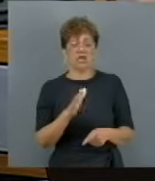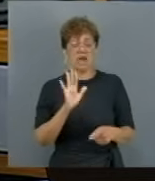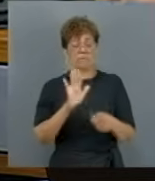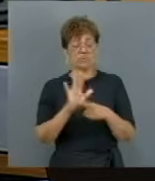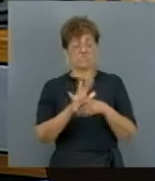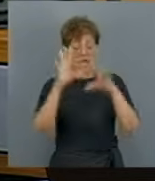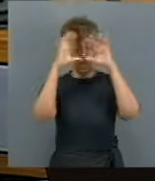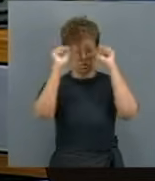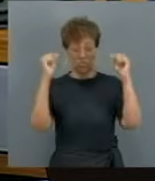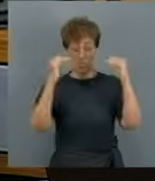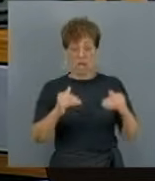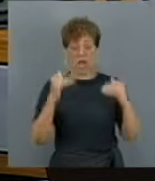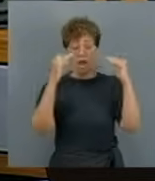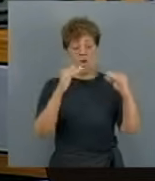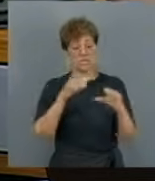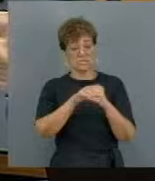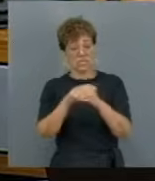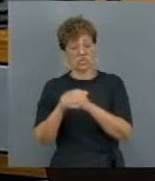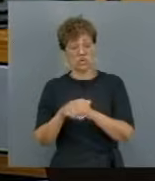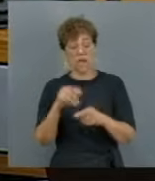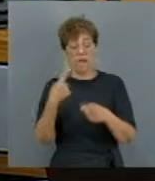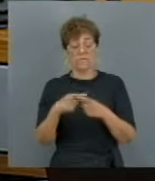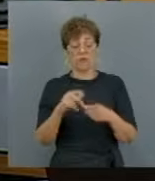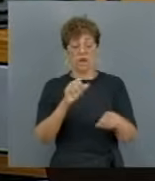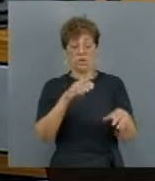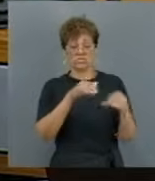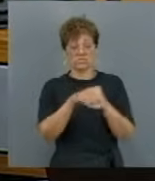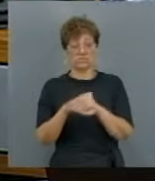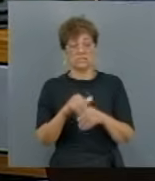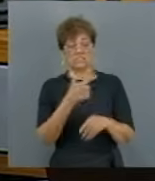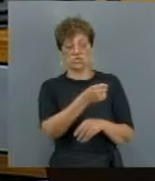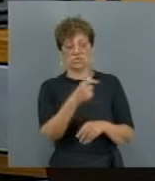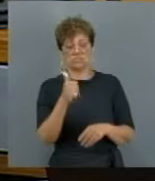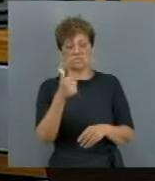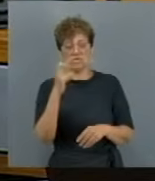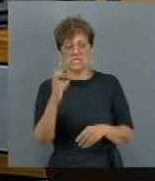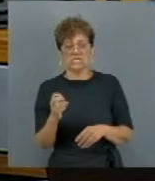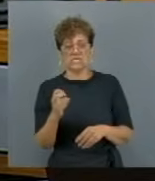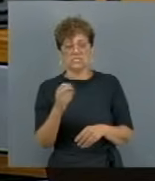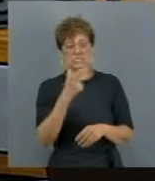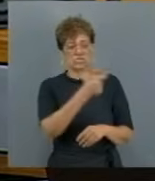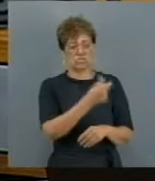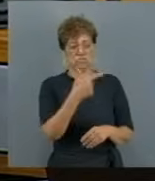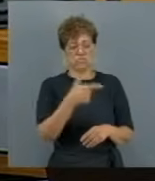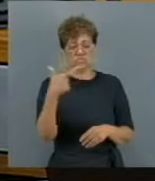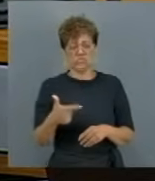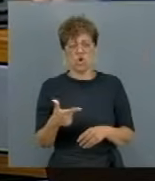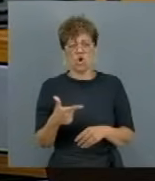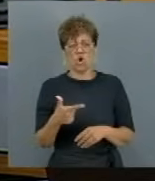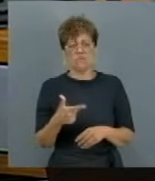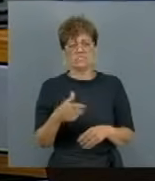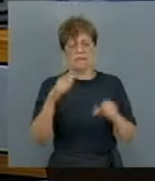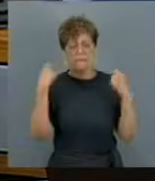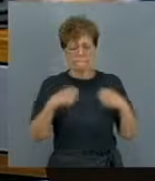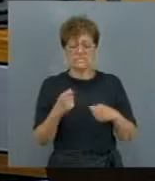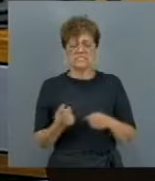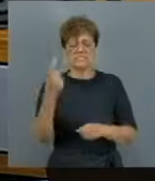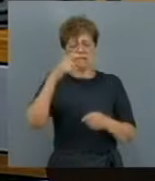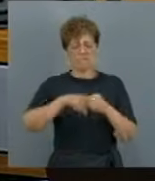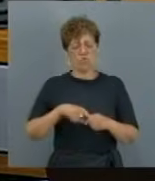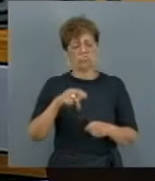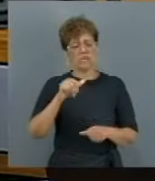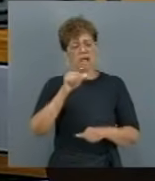Tribunal Superior Eleitoral por ocasião das eleições de 2022. Esse cara é fantástico. Ele merece voltar a ser presidente porque ele já sabia de tudo